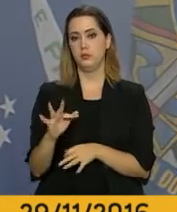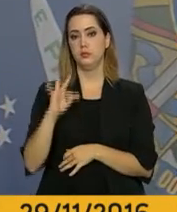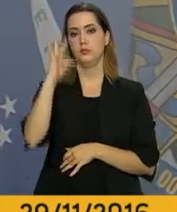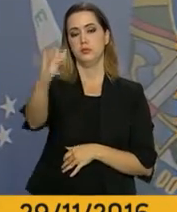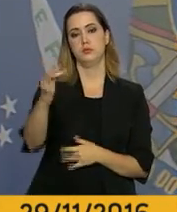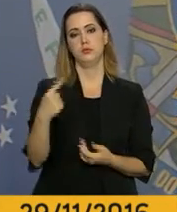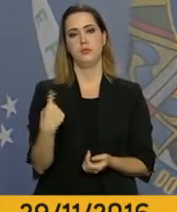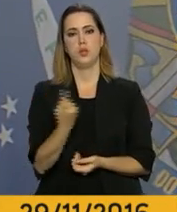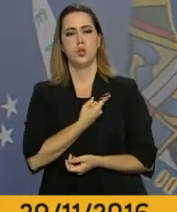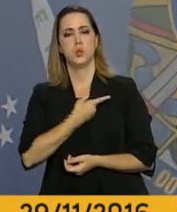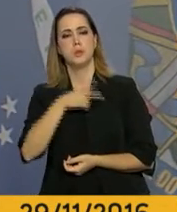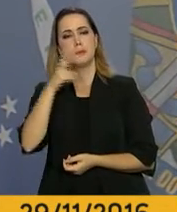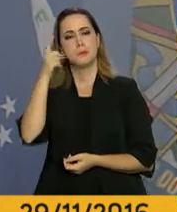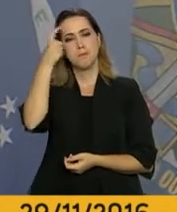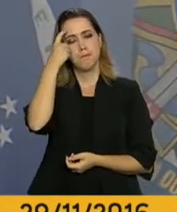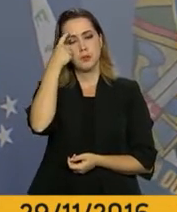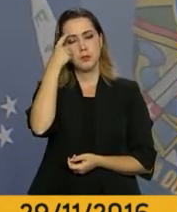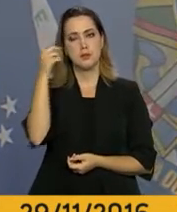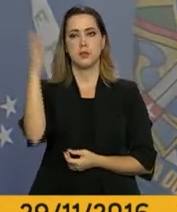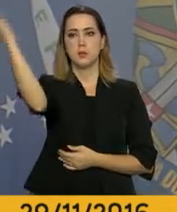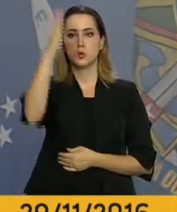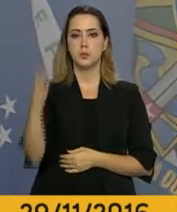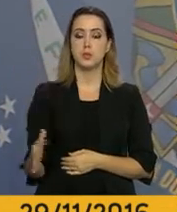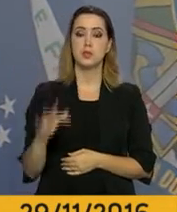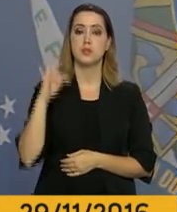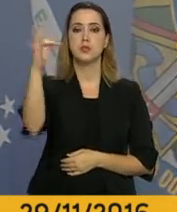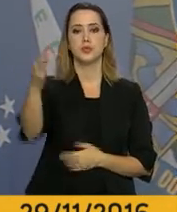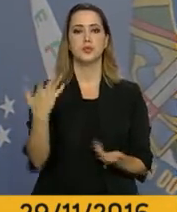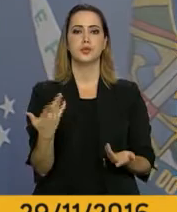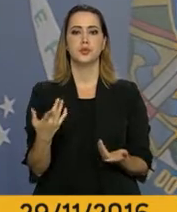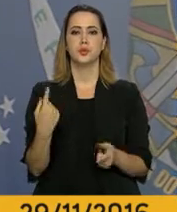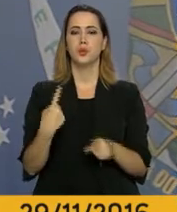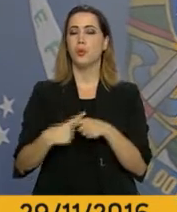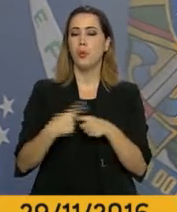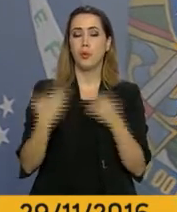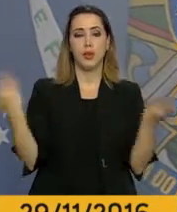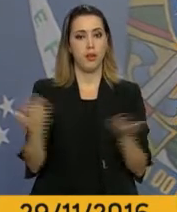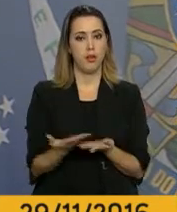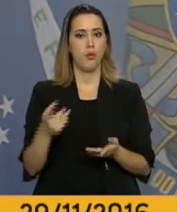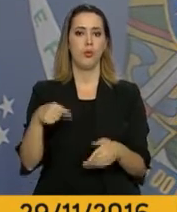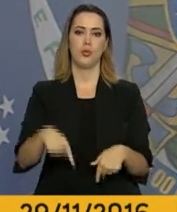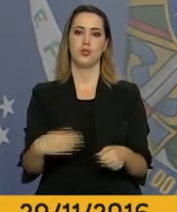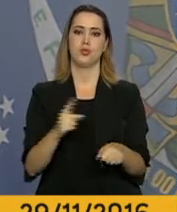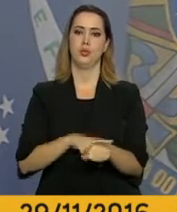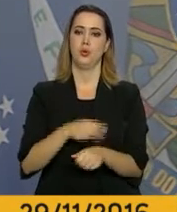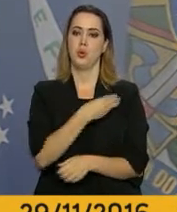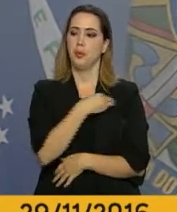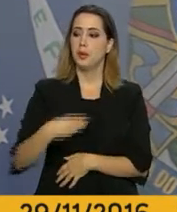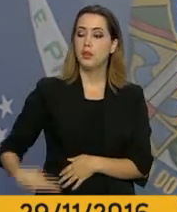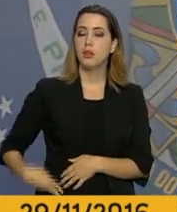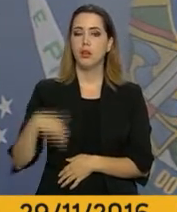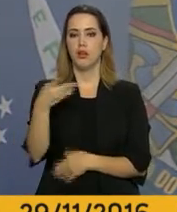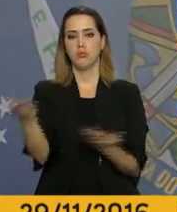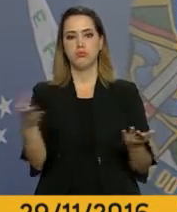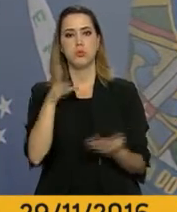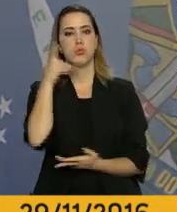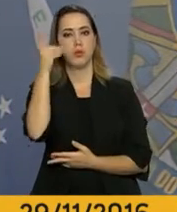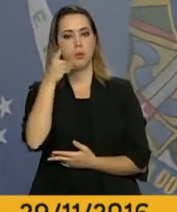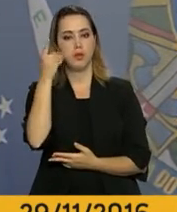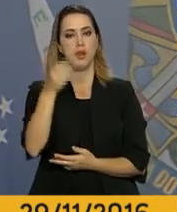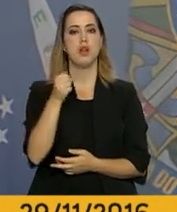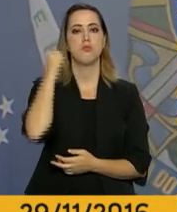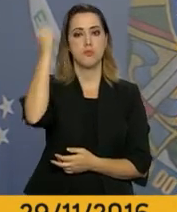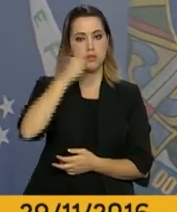brasil do futuro não vale a pena estarmos todos aqui os ministros os deputados senadores portanto